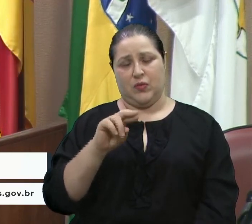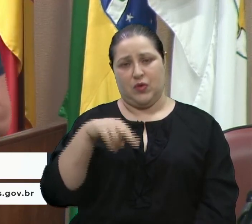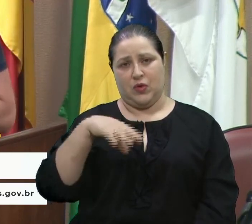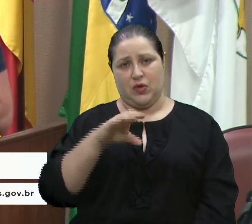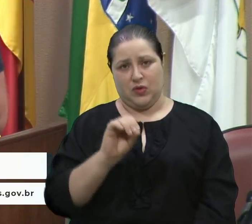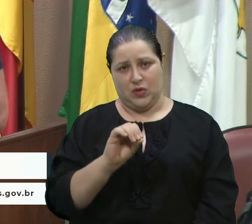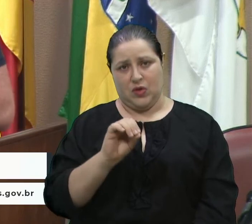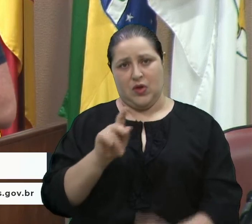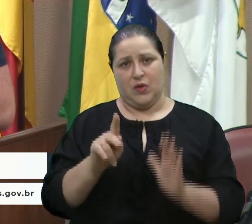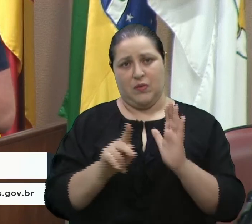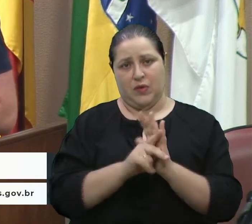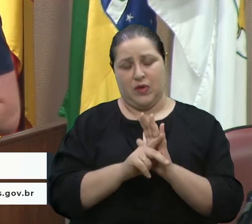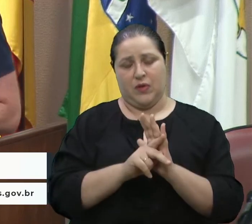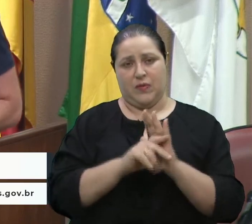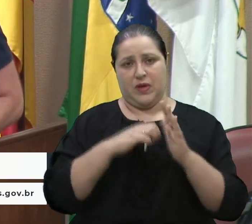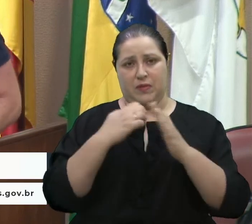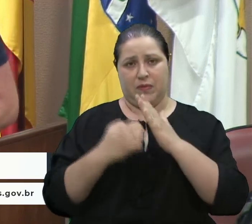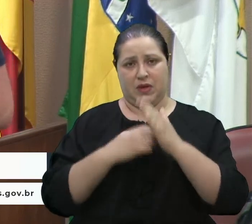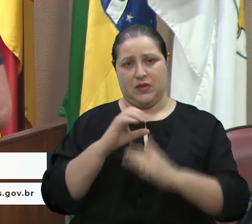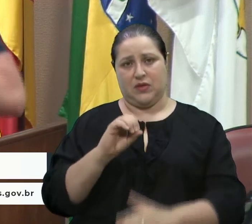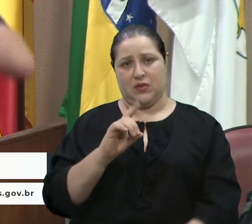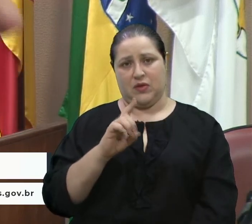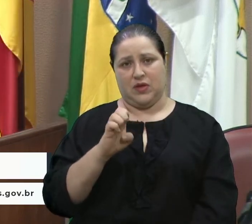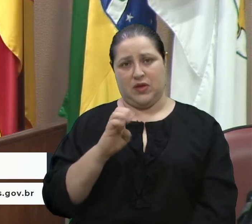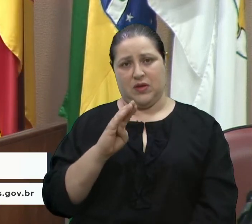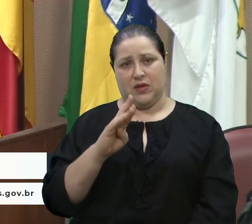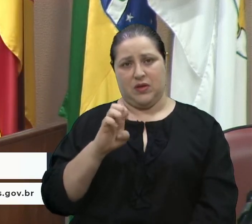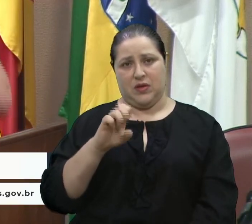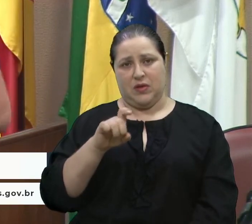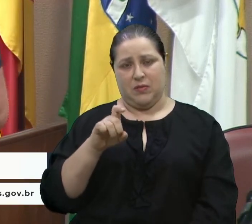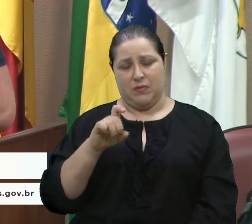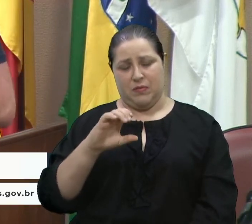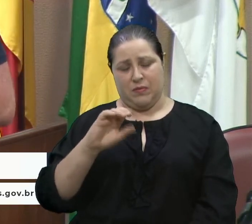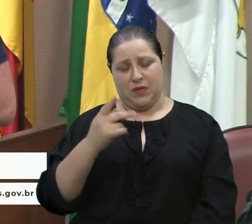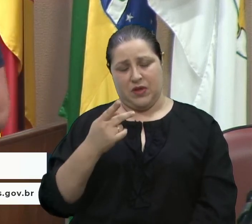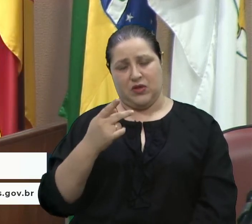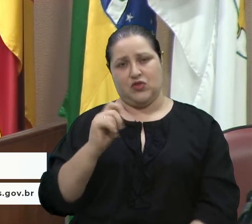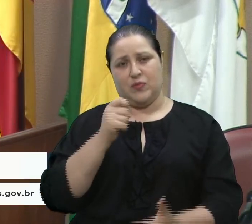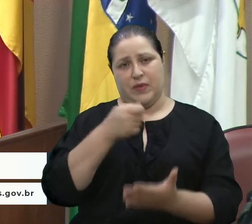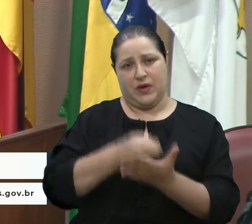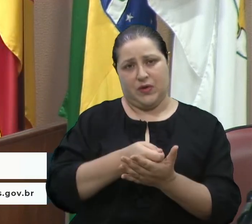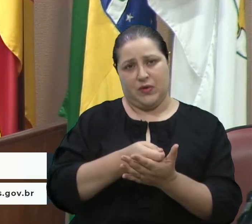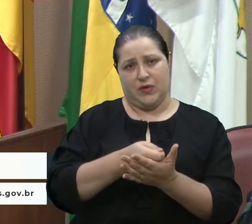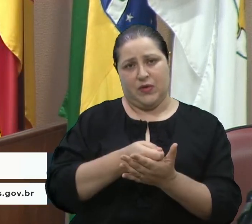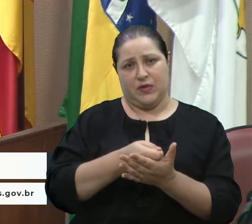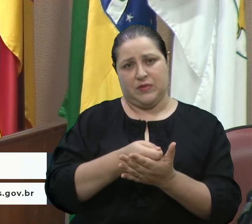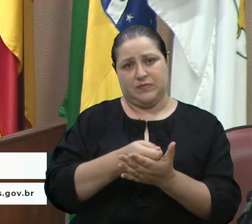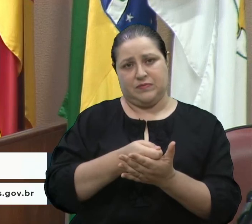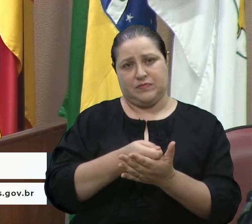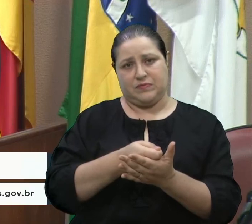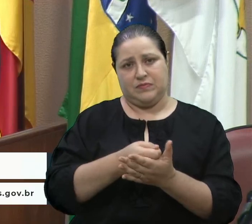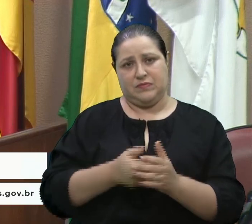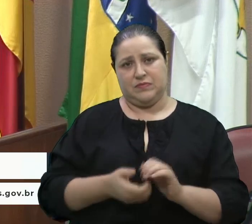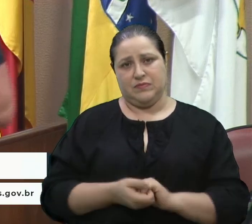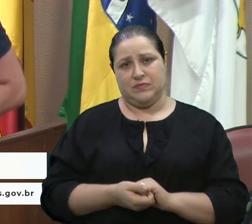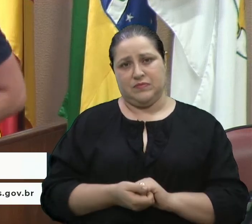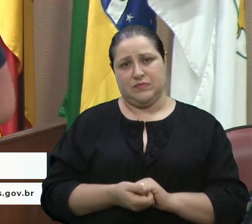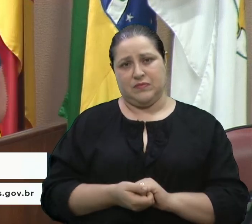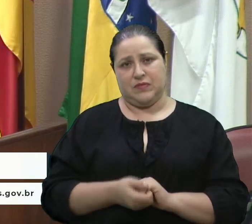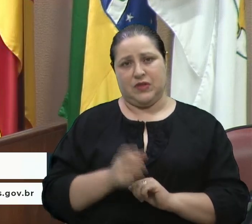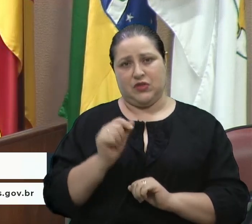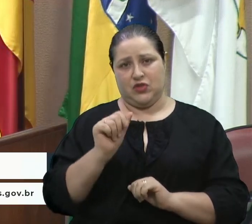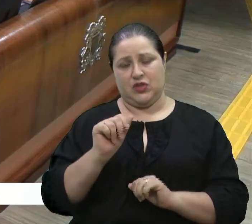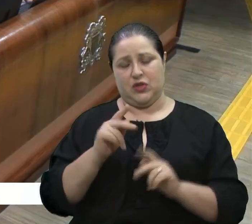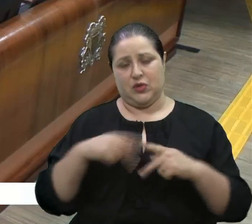o povo brasileiro pagou de imposto, que era para ir para a saúde e para a educação, e foi para o bolso de uns companheiros aí que a gente conhece. Obrigado, senhora